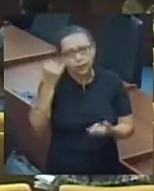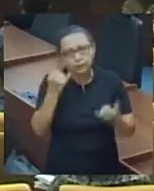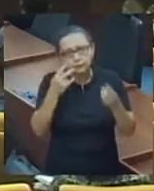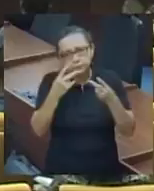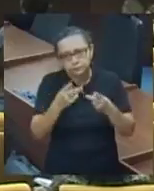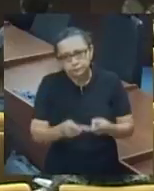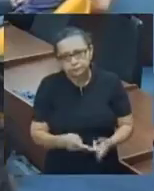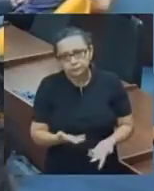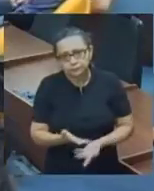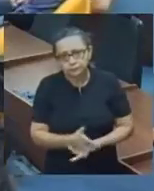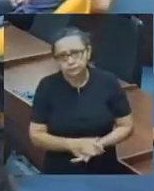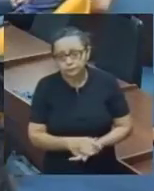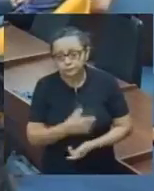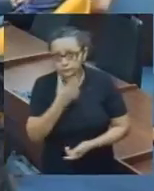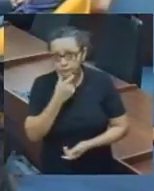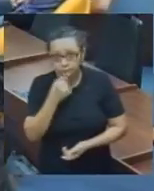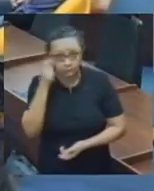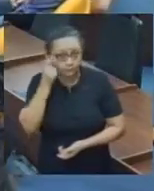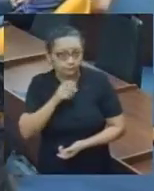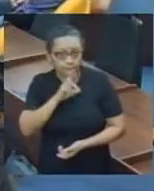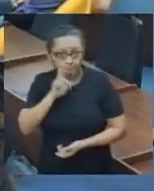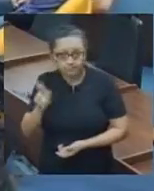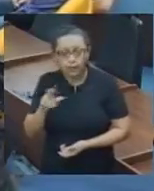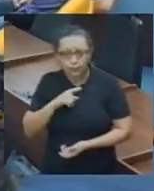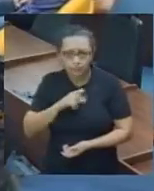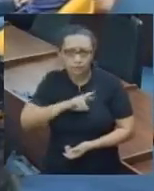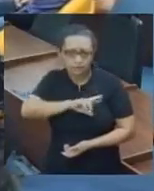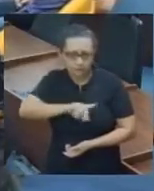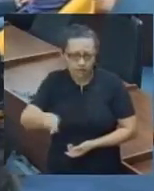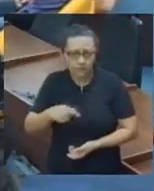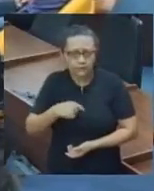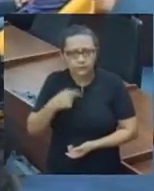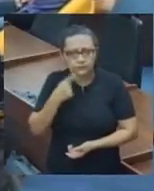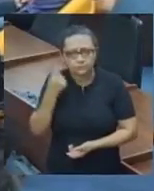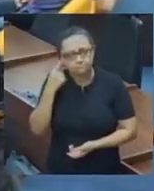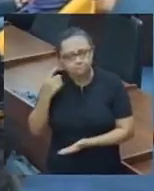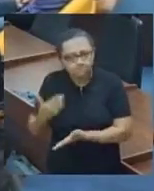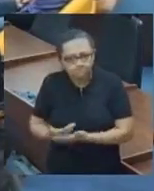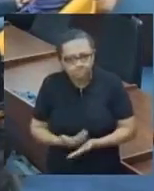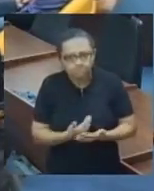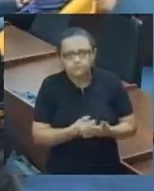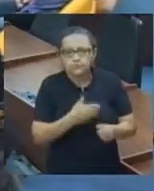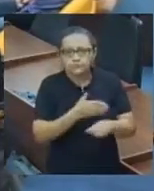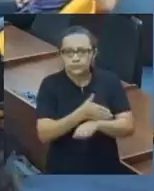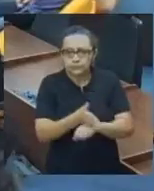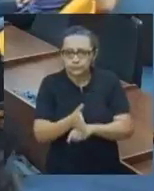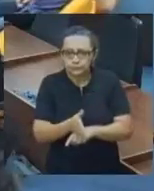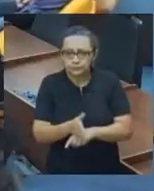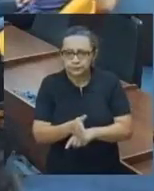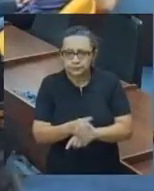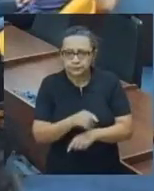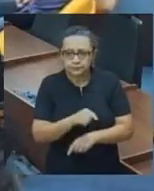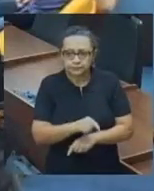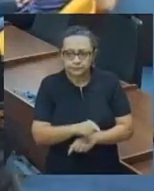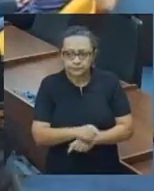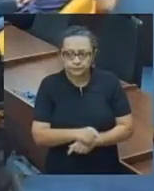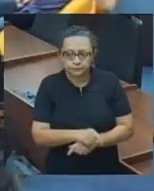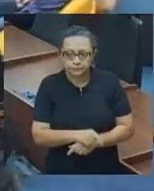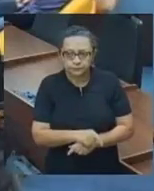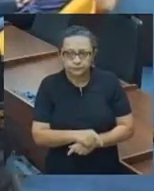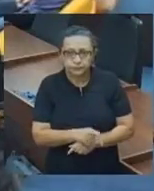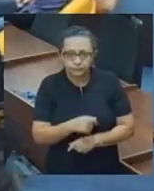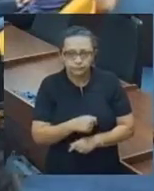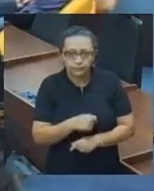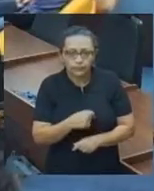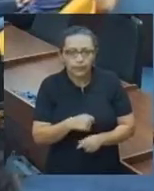é então existem várias iniciativas de acessibilidade a o